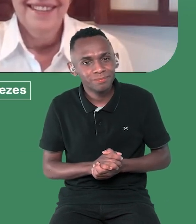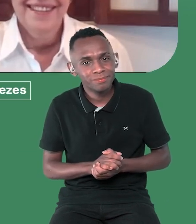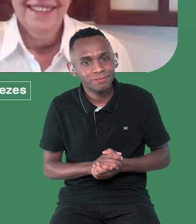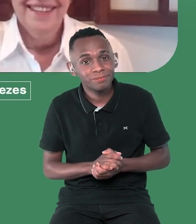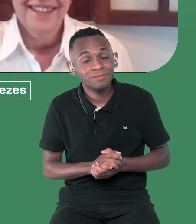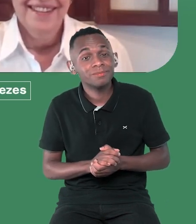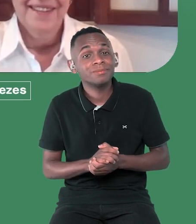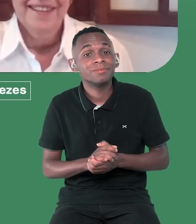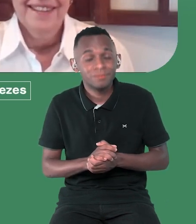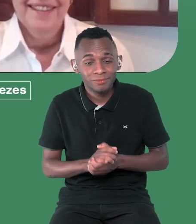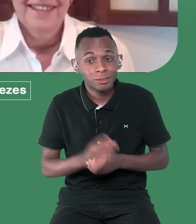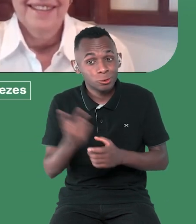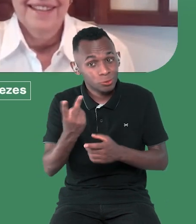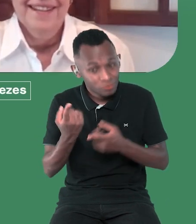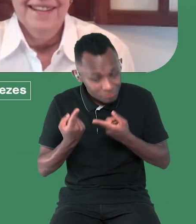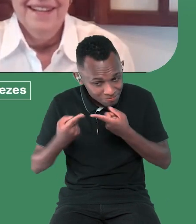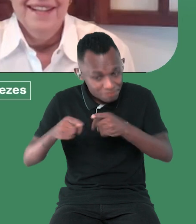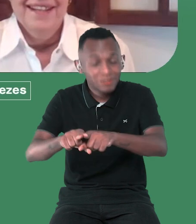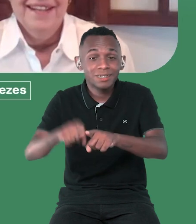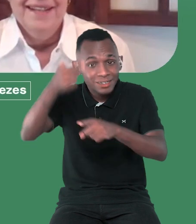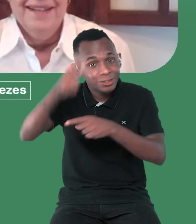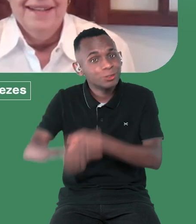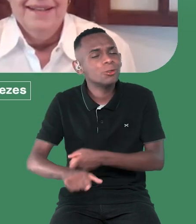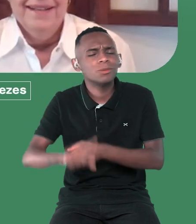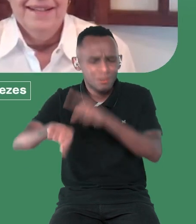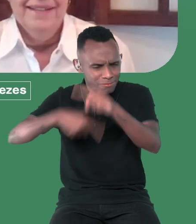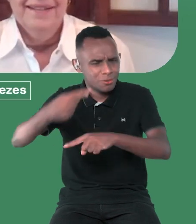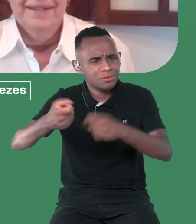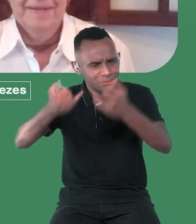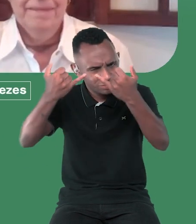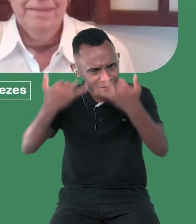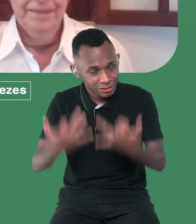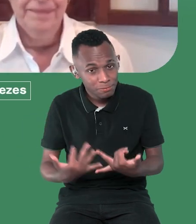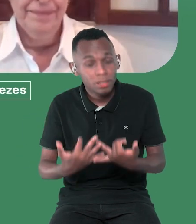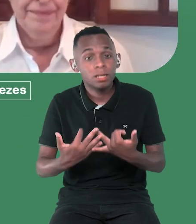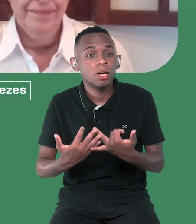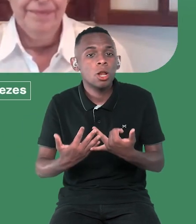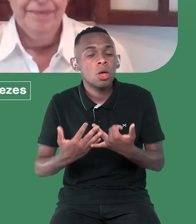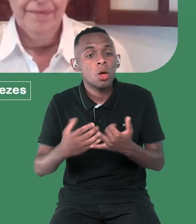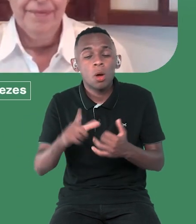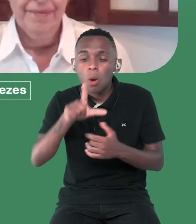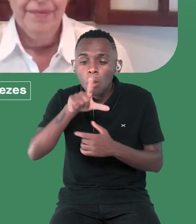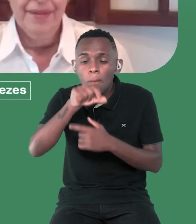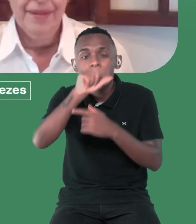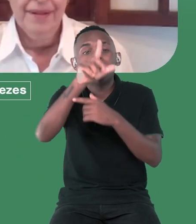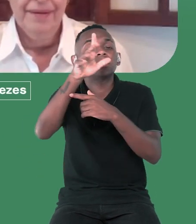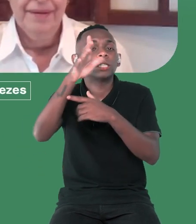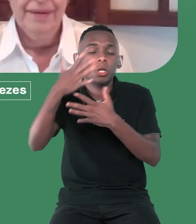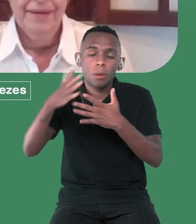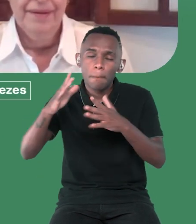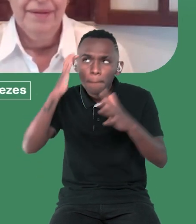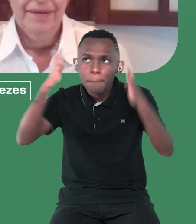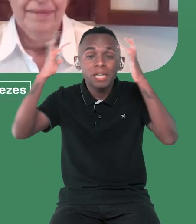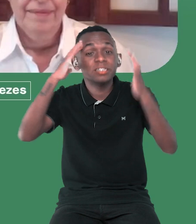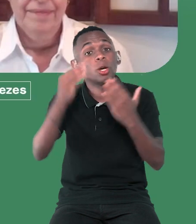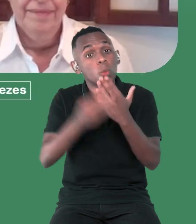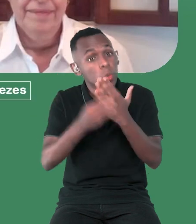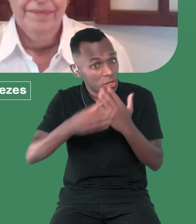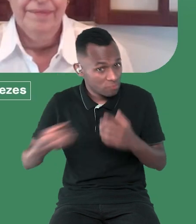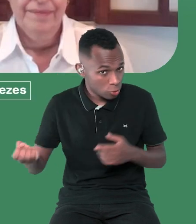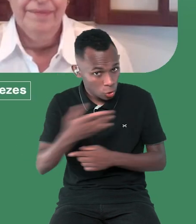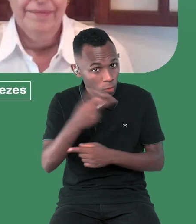mais um lançamento em conjunto, né? A gente vai falar Exato. daqui a pouquinho sobre Um Pássaro para Sonhar, o livro mais recente